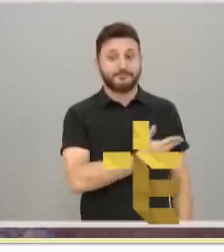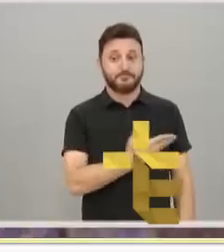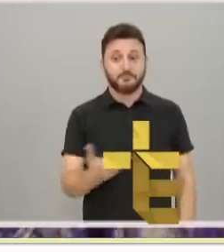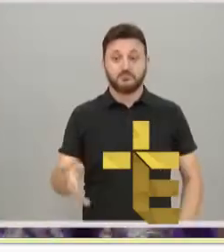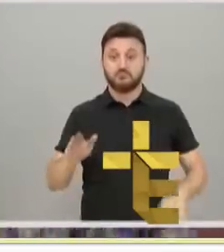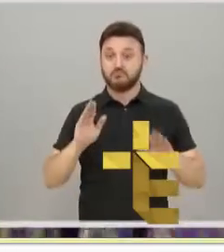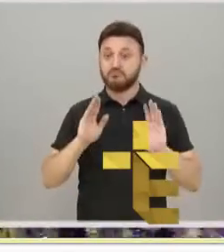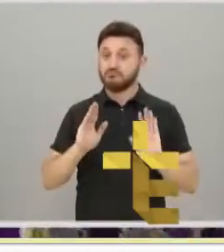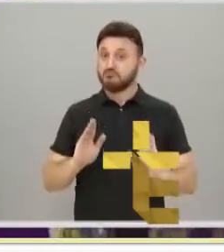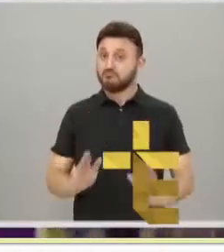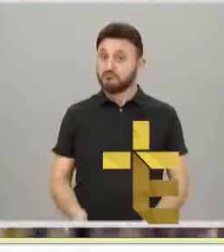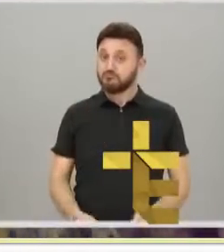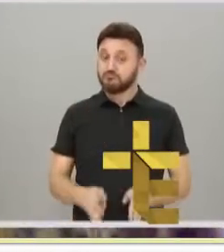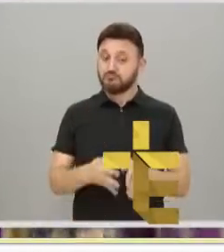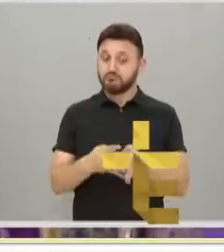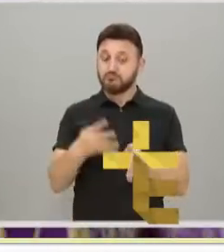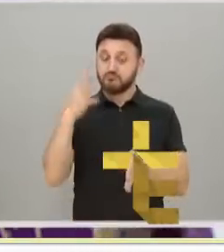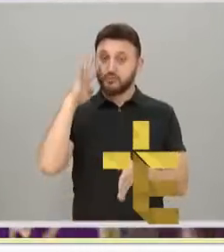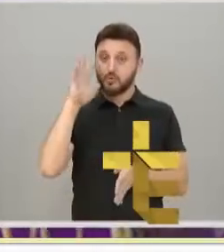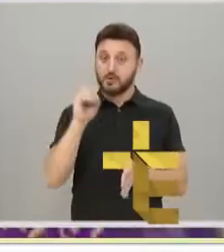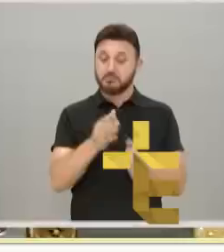vai adiantada a quaresma.